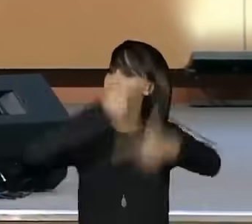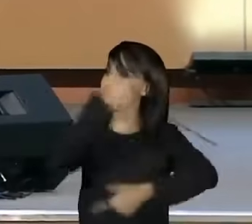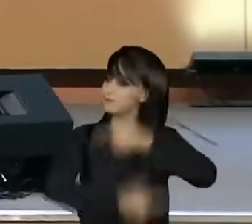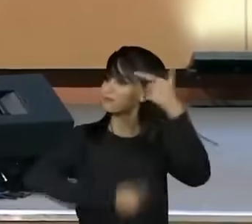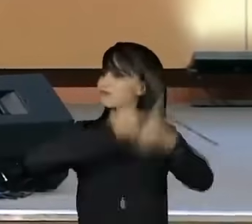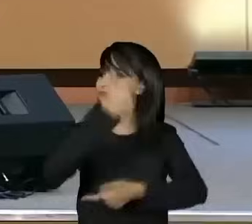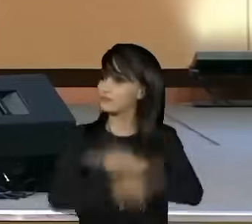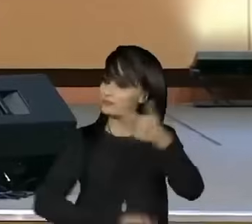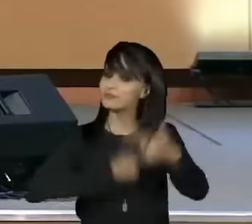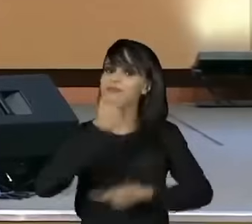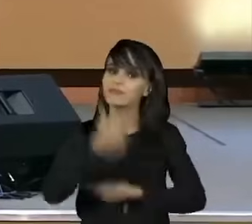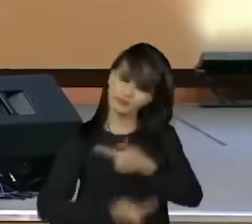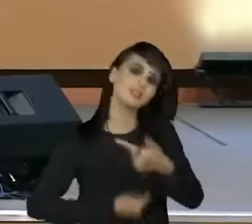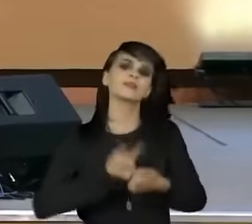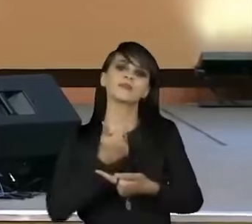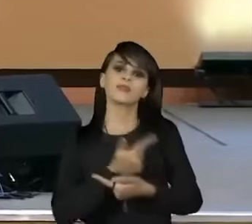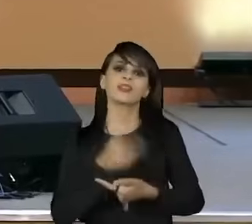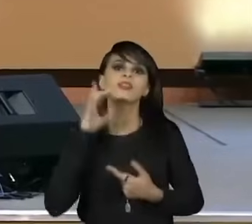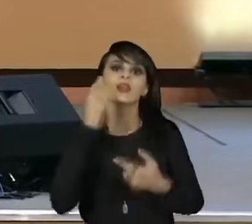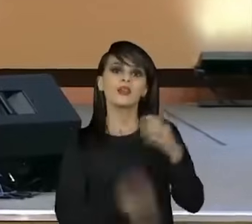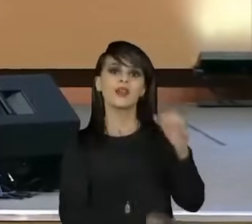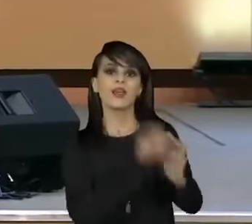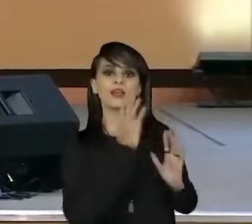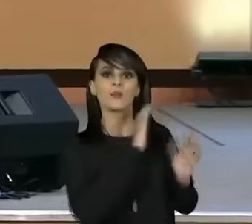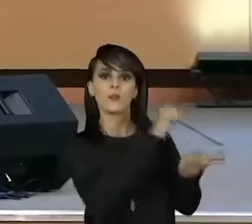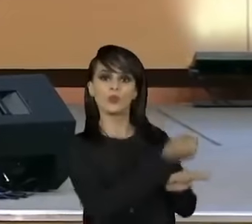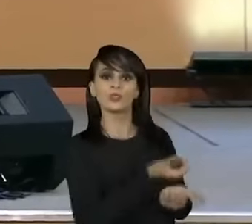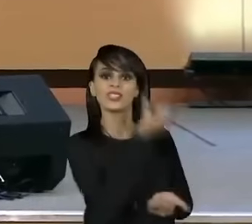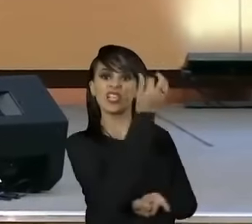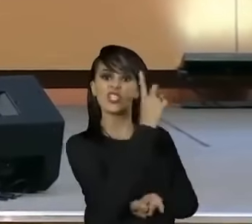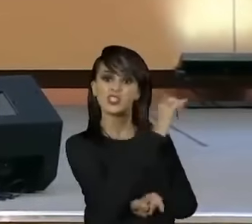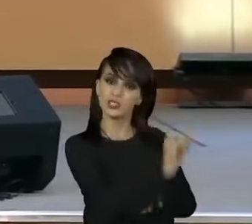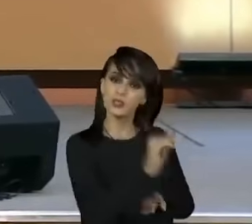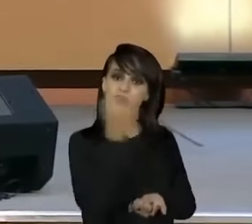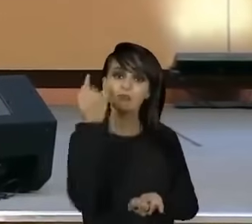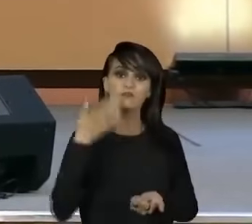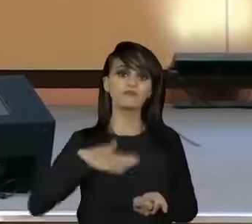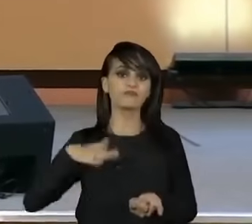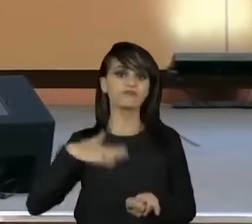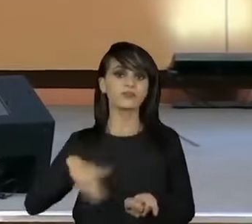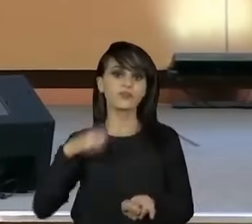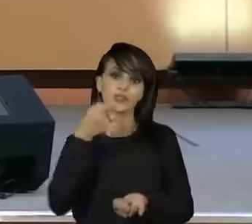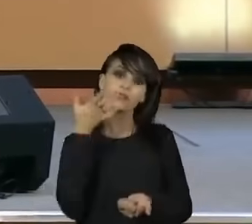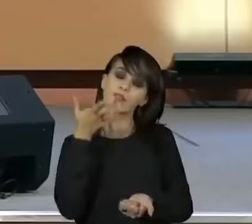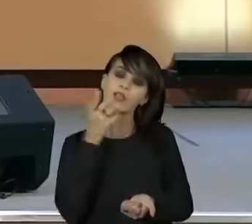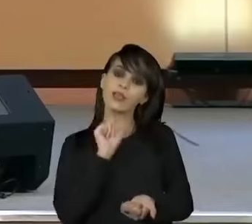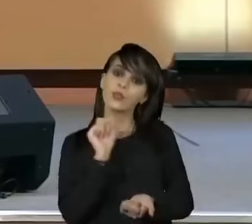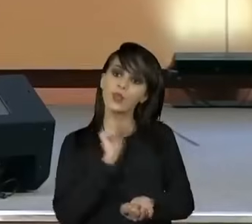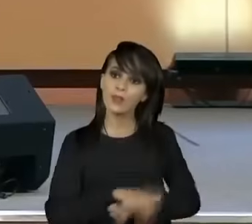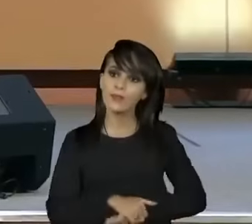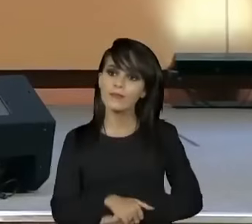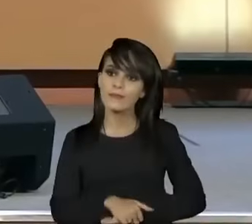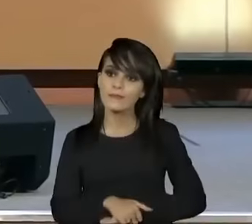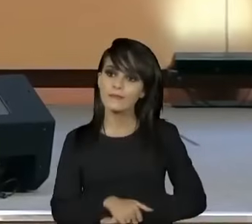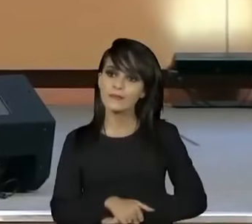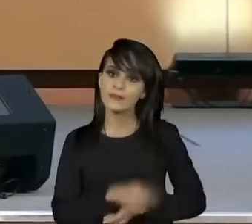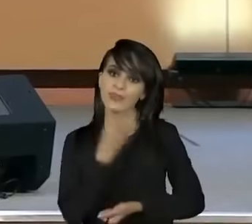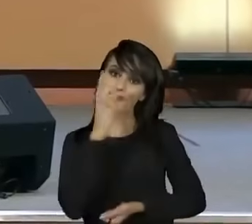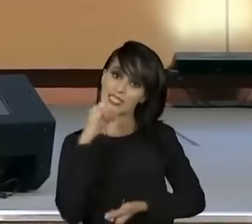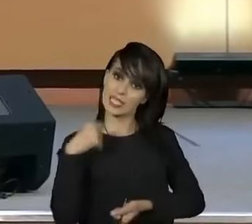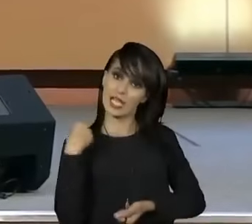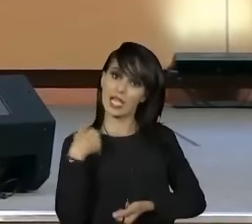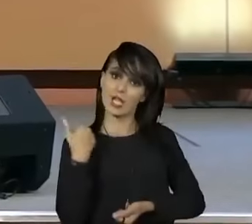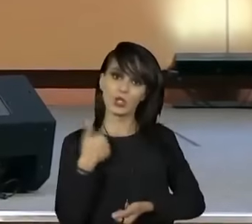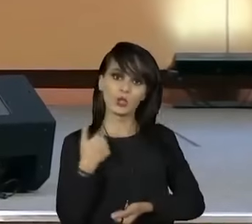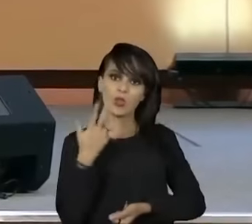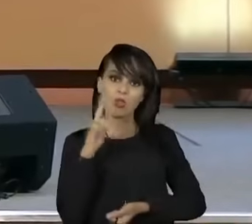exacerbadamente Deus fez o mundo emd e no séo Descansou você quer viver 30 anos e não tirar